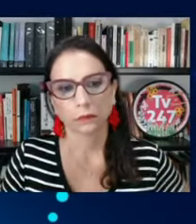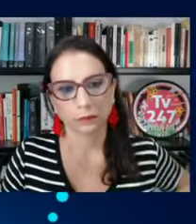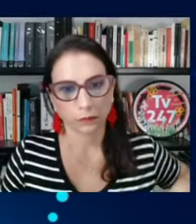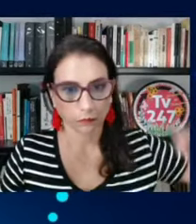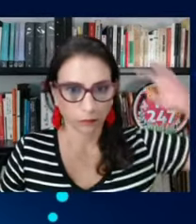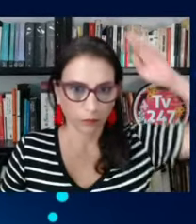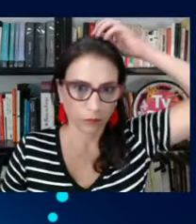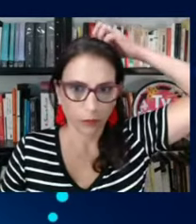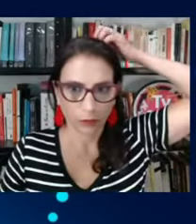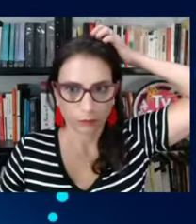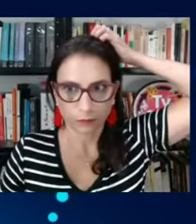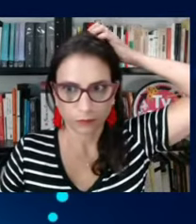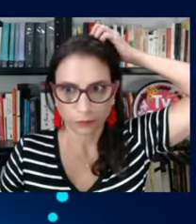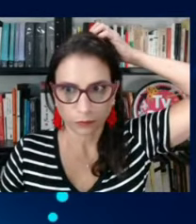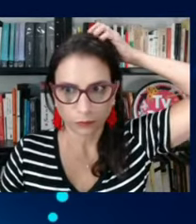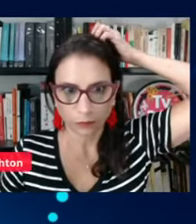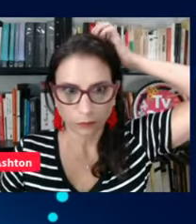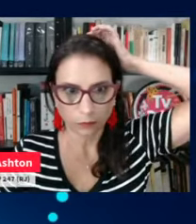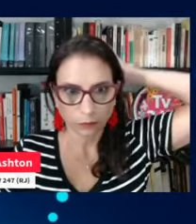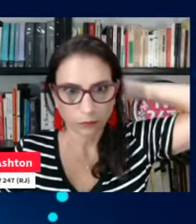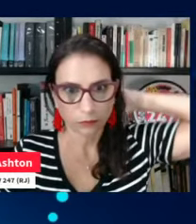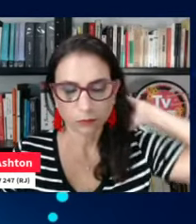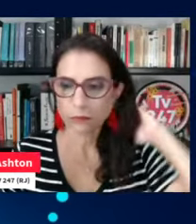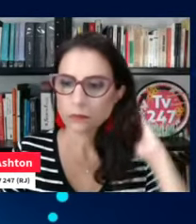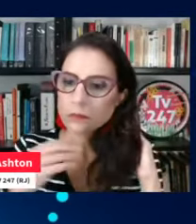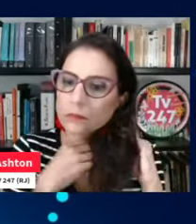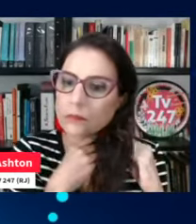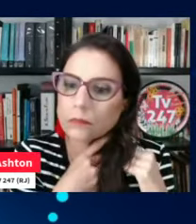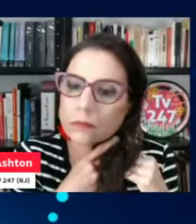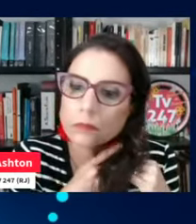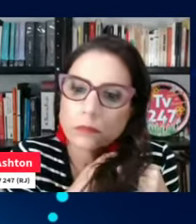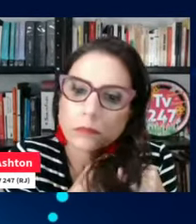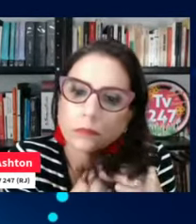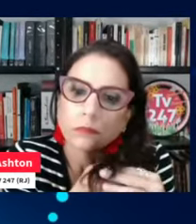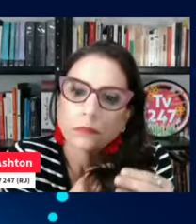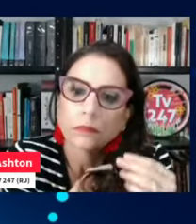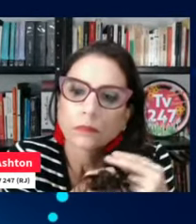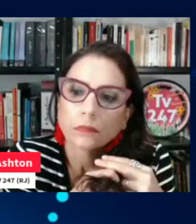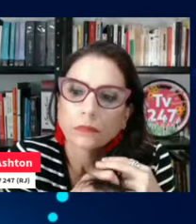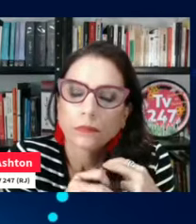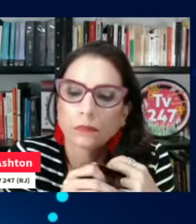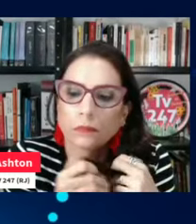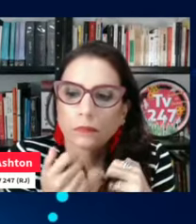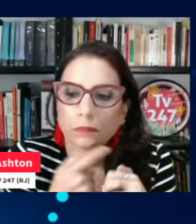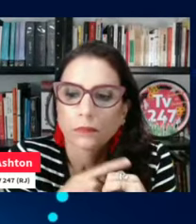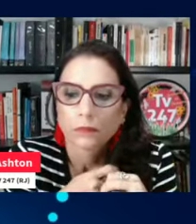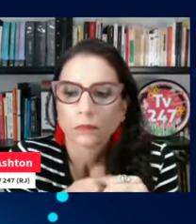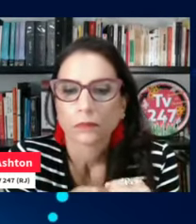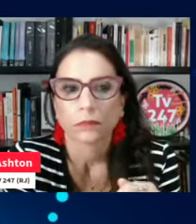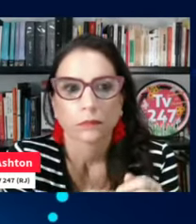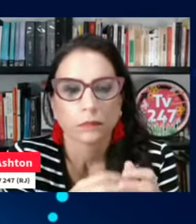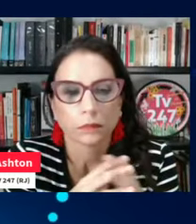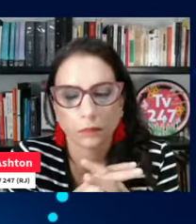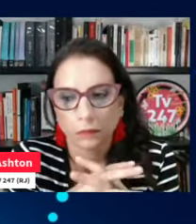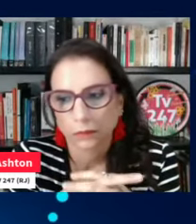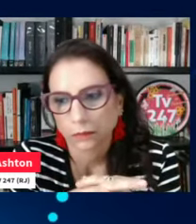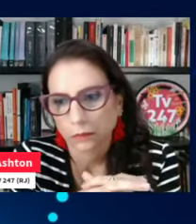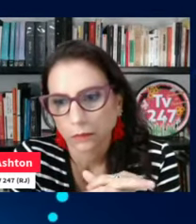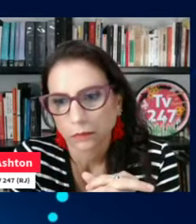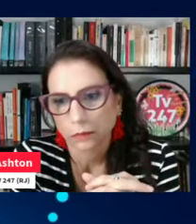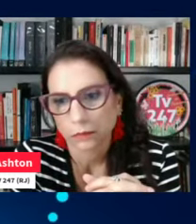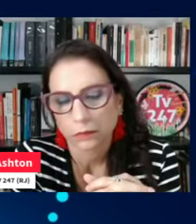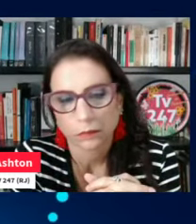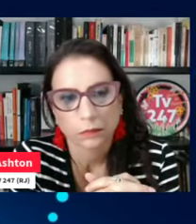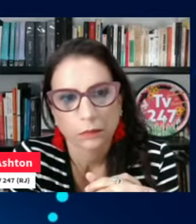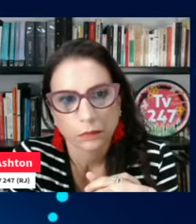né? É, então, o Boulos trabalhou muito nisso, né? Ele, o Boulos foi